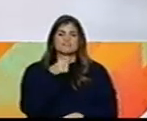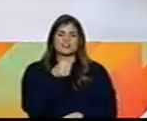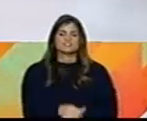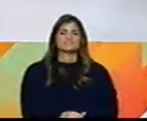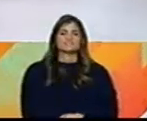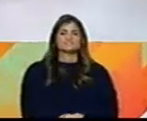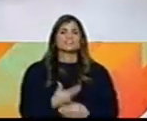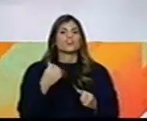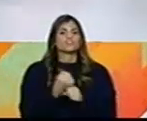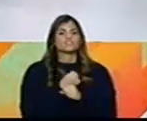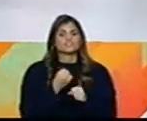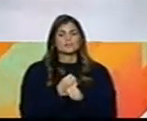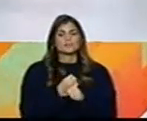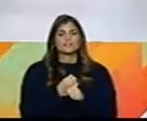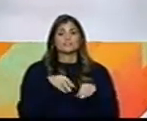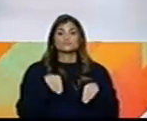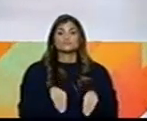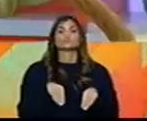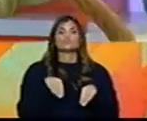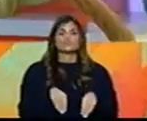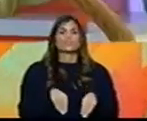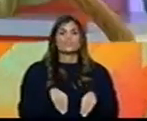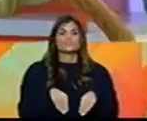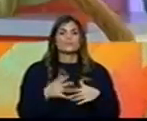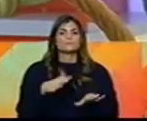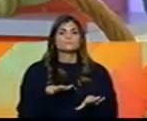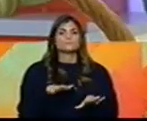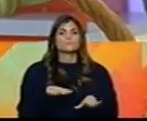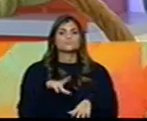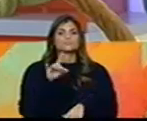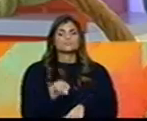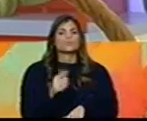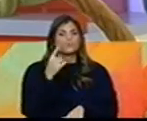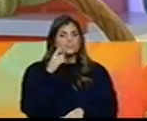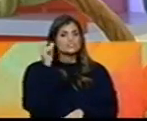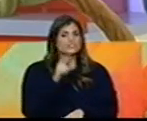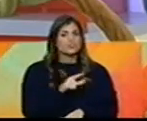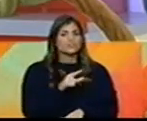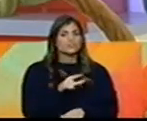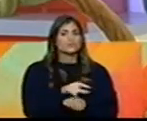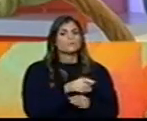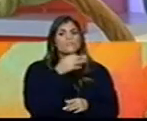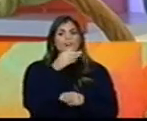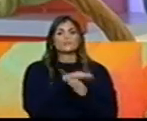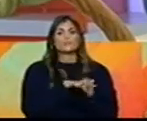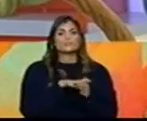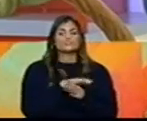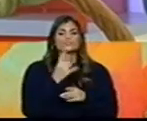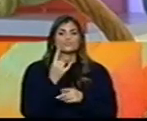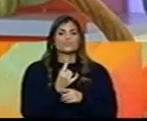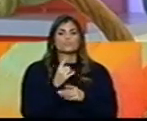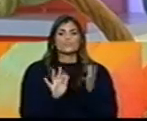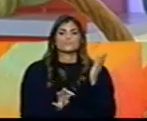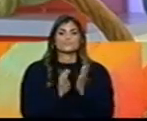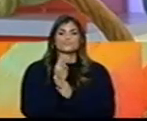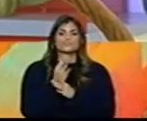Não era. Eu agora trabalho no Suribachi, mas para conhecer a história? Sim, conheço a história. Para contextualizar um bocadinho, uma das fundadoras